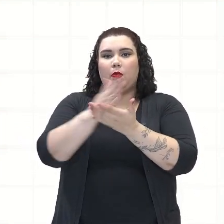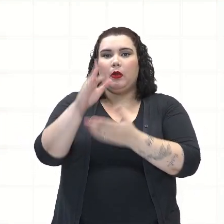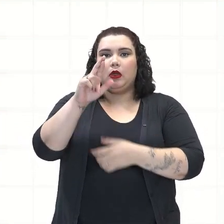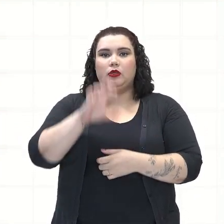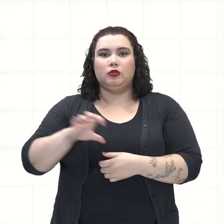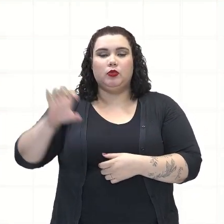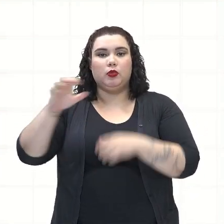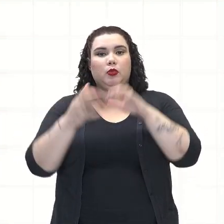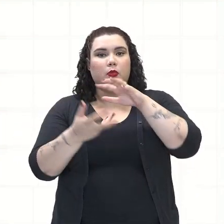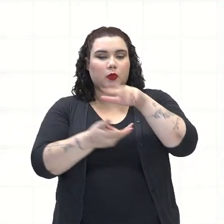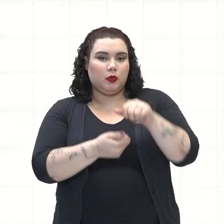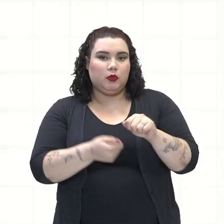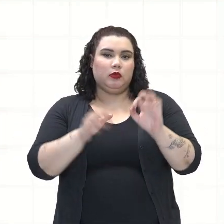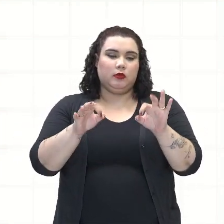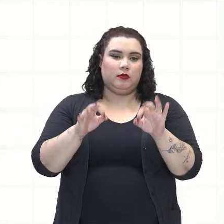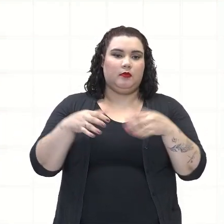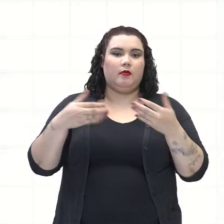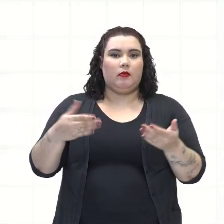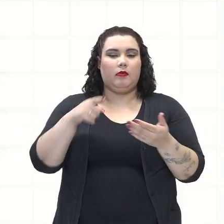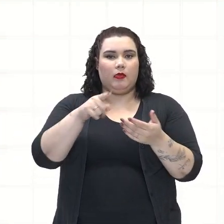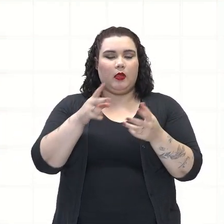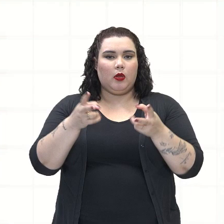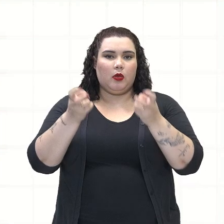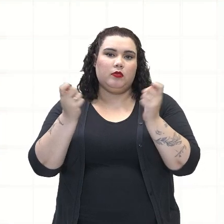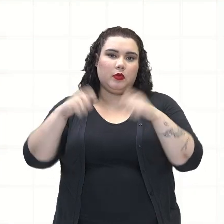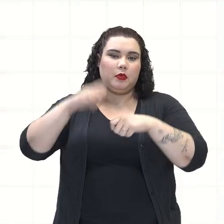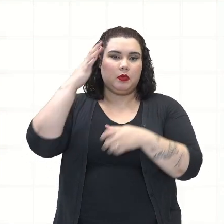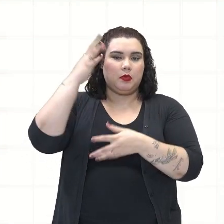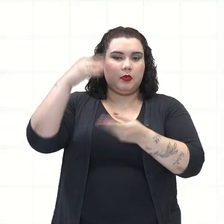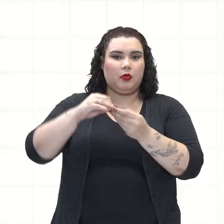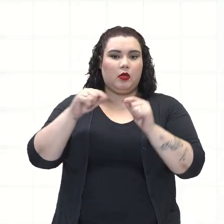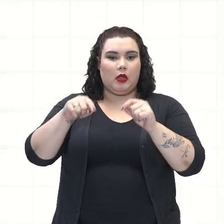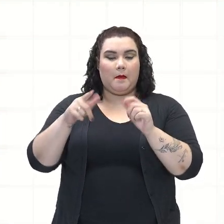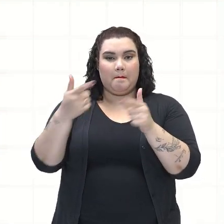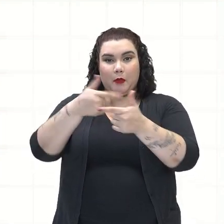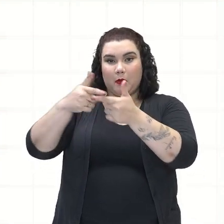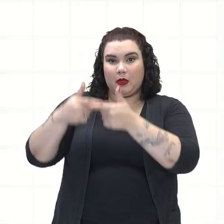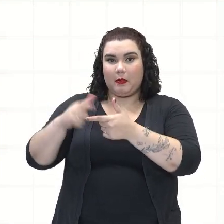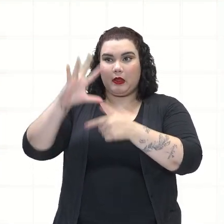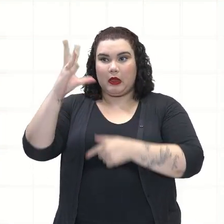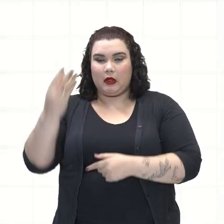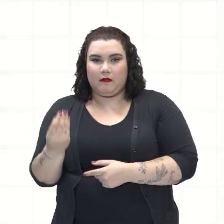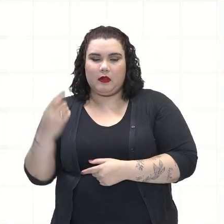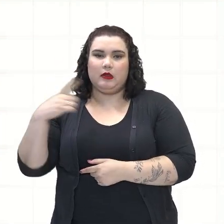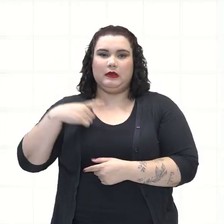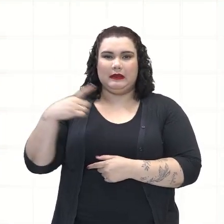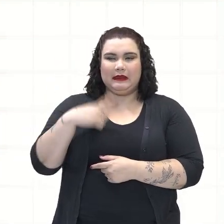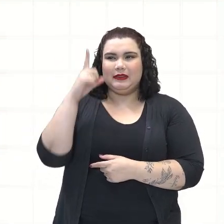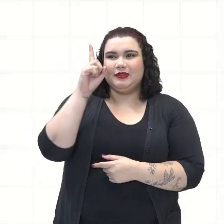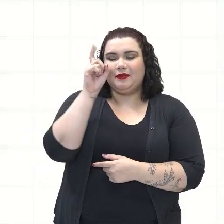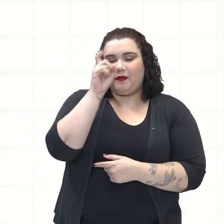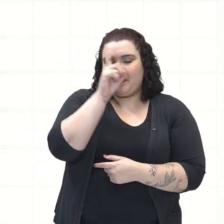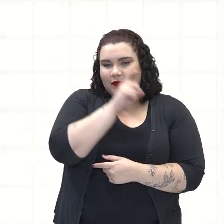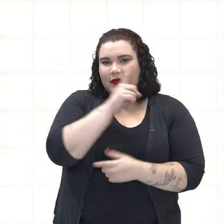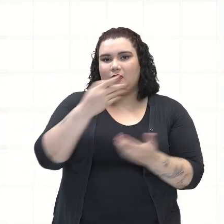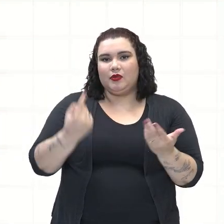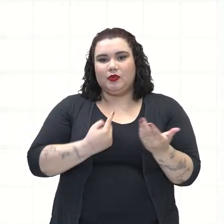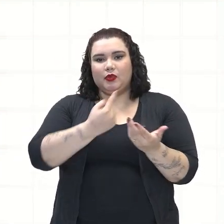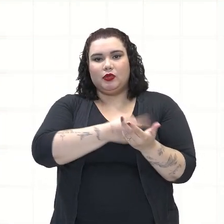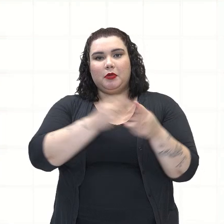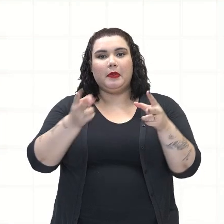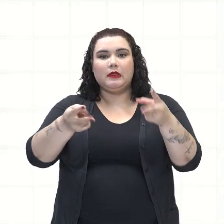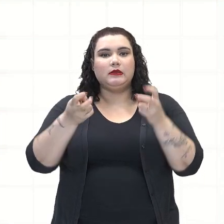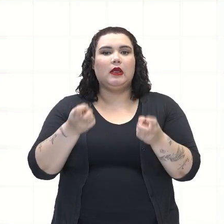nosso planeta, certo? E vocês vão conseguir compreender a partir daí que a situação na África ela é bem complicada quando a gente leva em